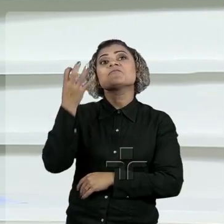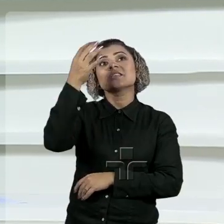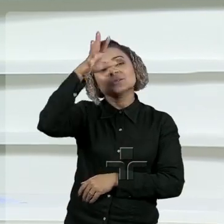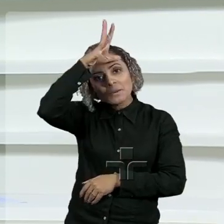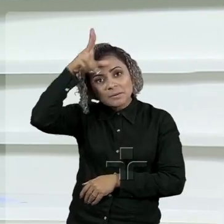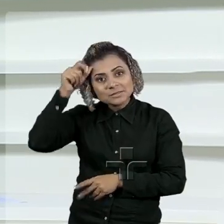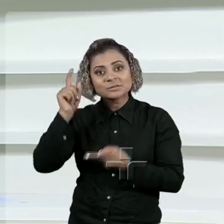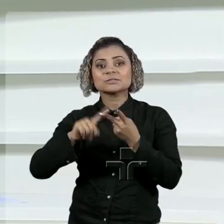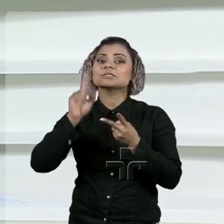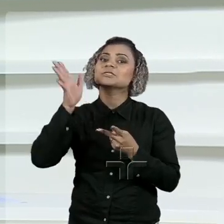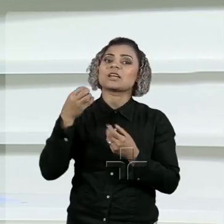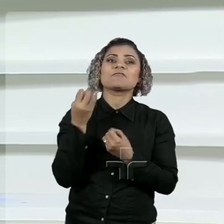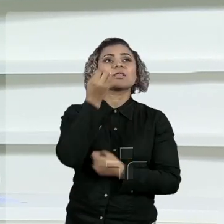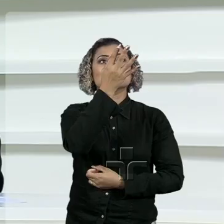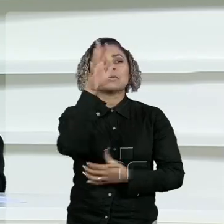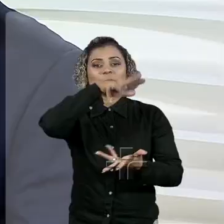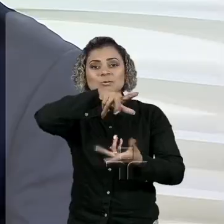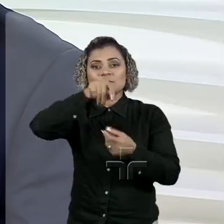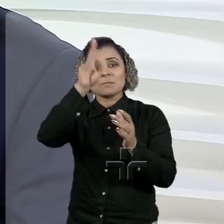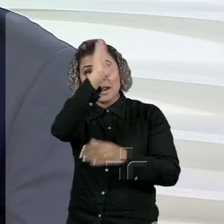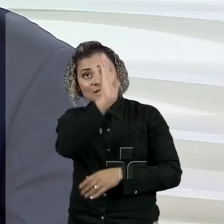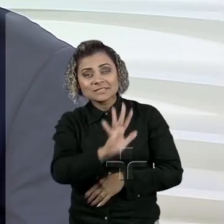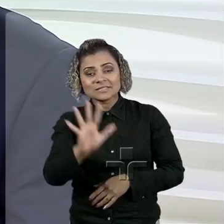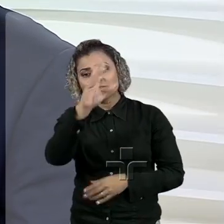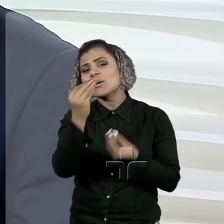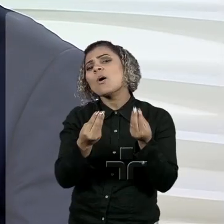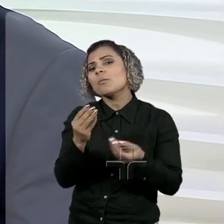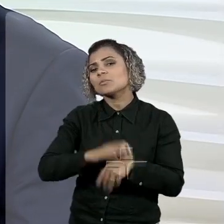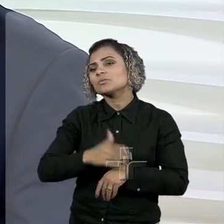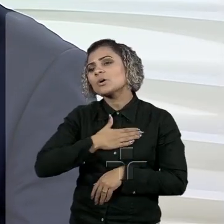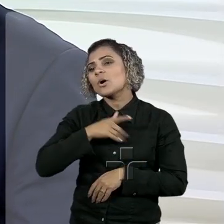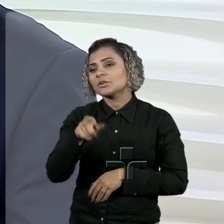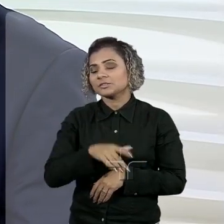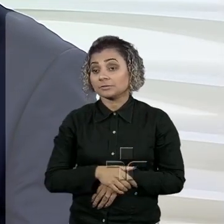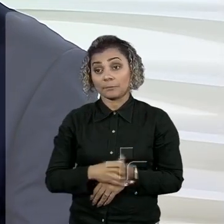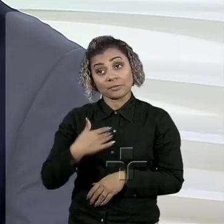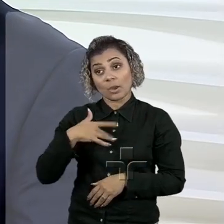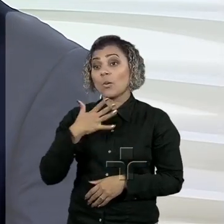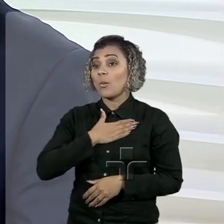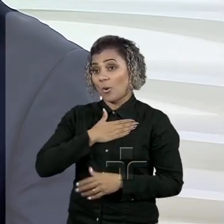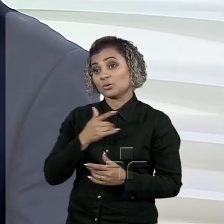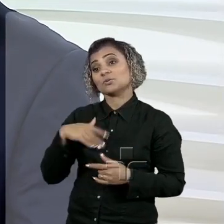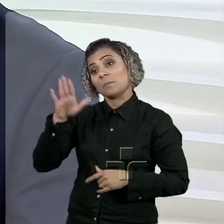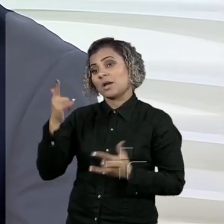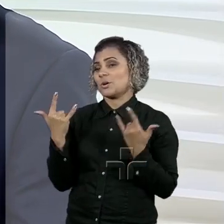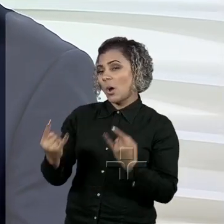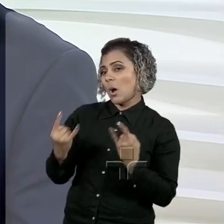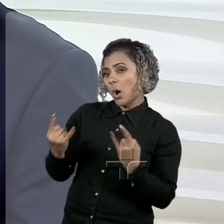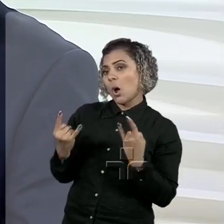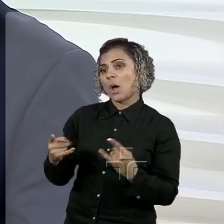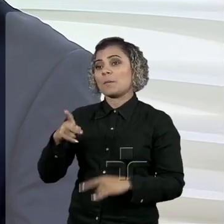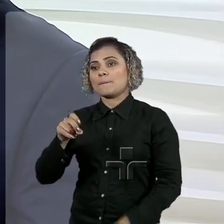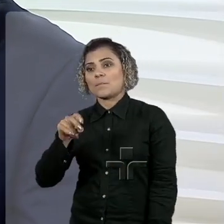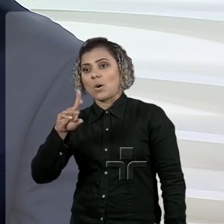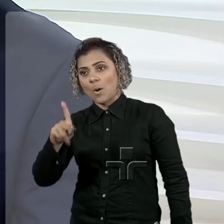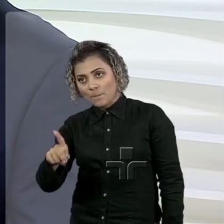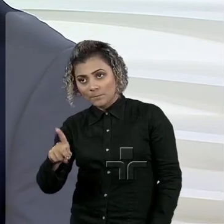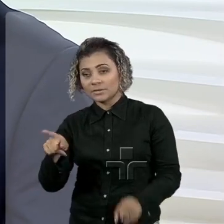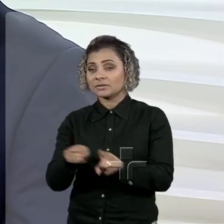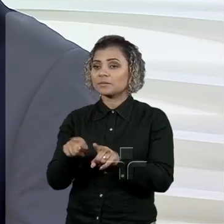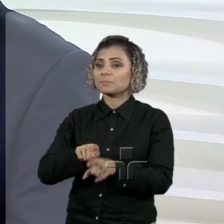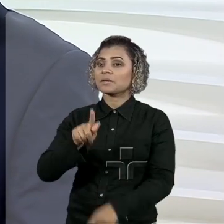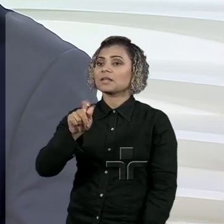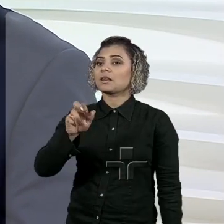pelo Brasil inteiro. Que música o senhor gosta? Olha, eu sou mais chegado a rock, pop rock. Eu gosto muito de